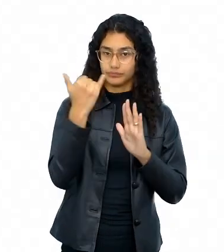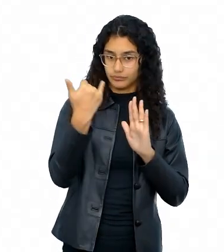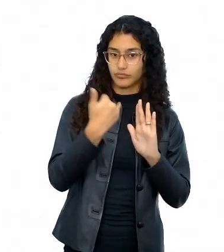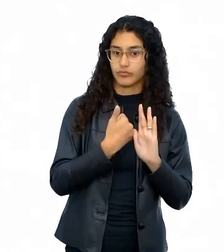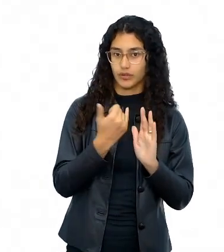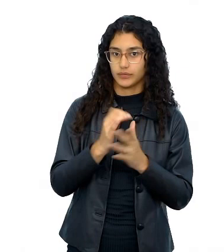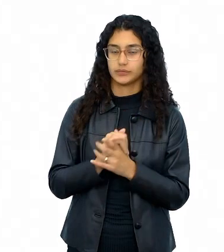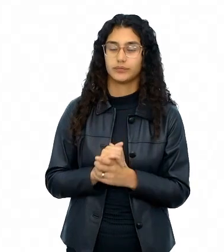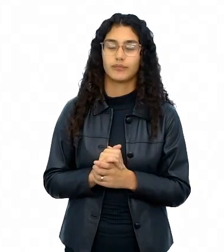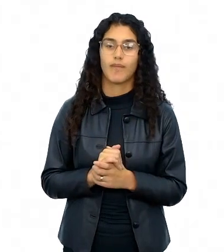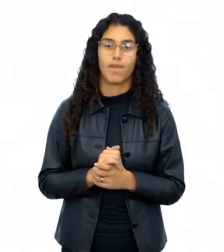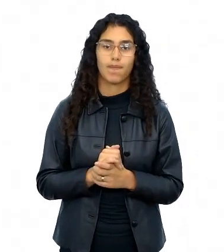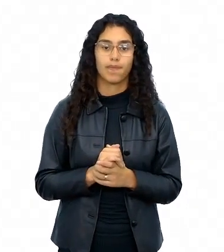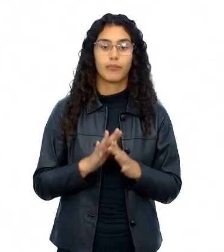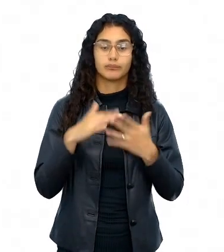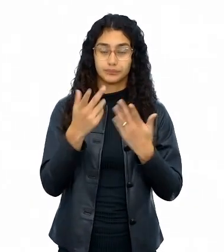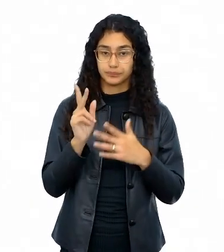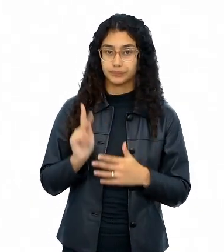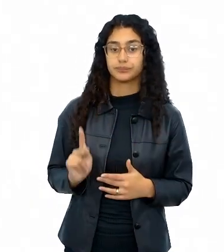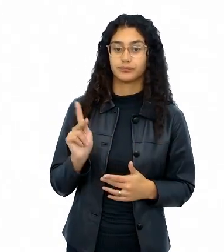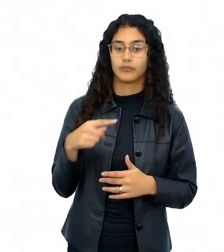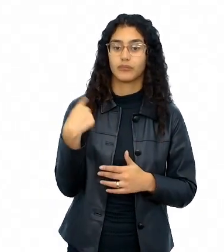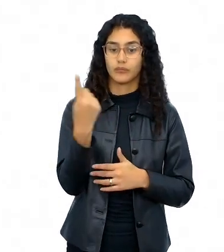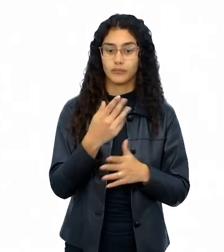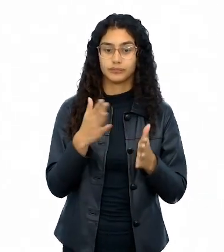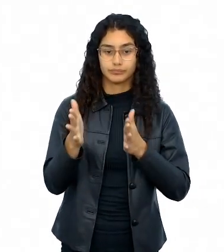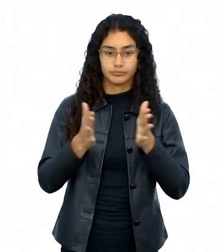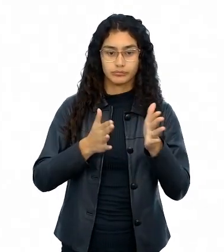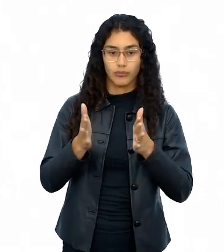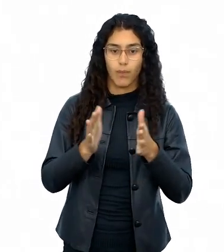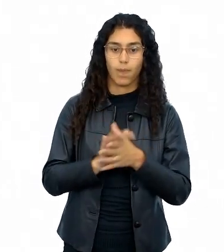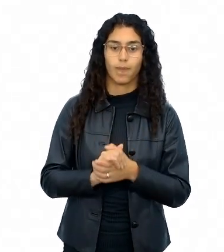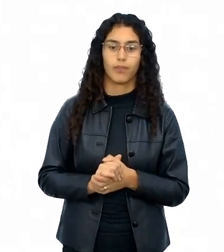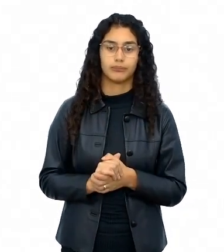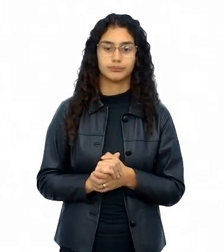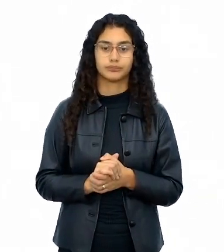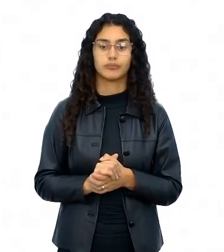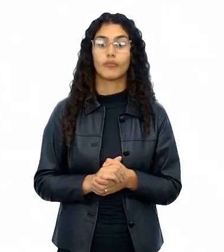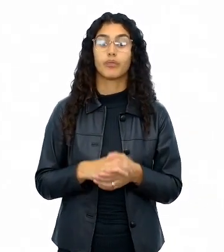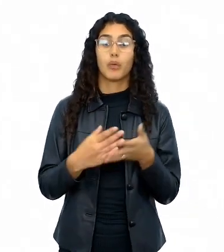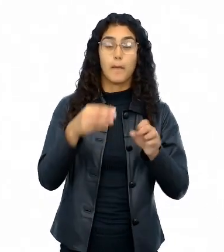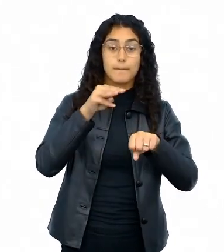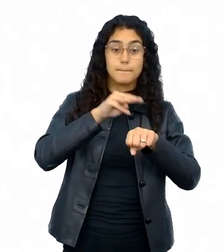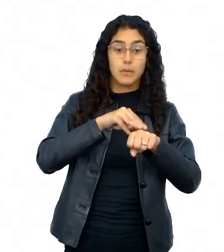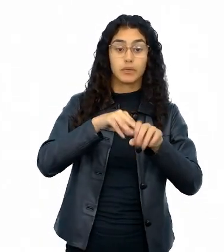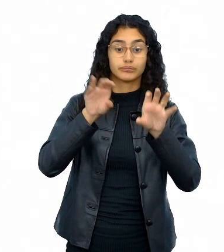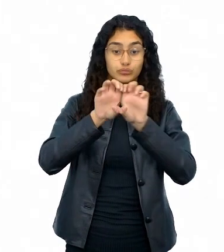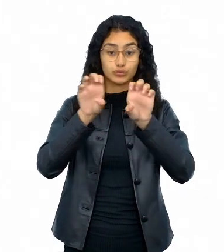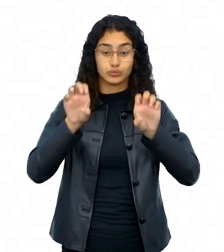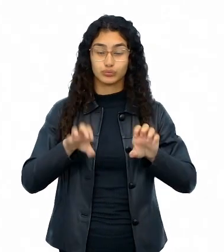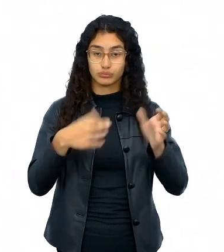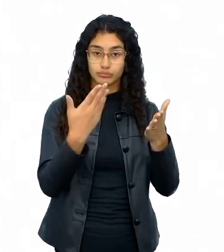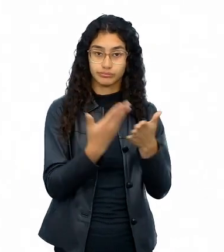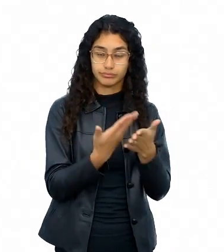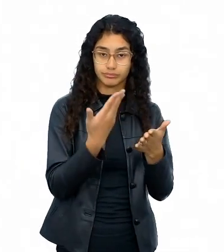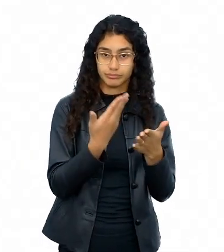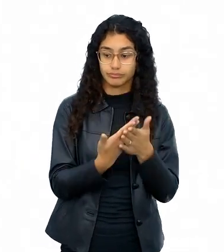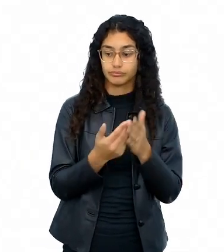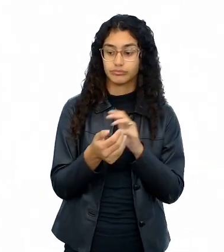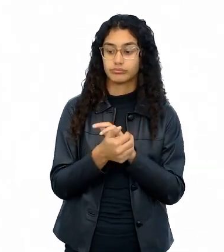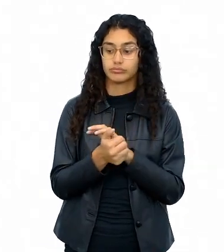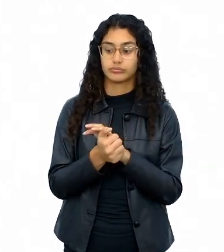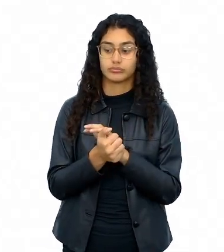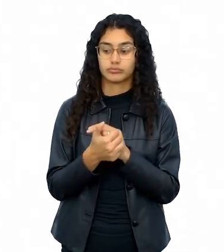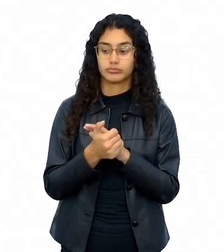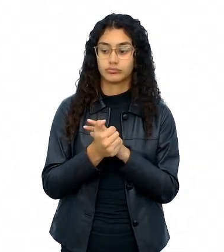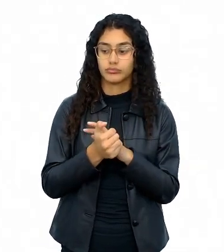ver. Bom, vamos continuar o nosso baile aqui. O momento, estrutura das aulas. Né? A gente já falou